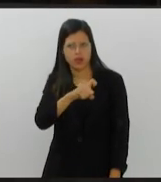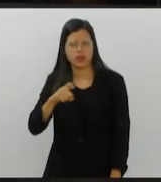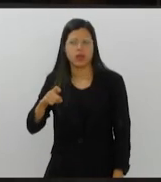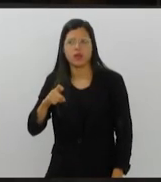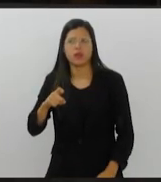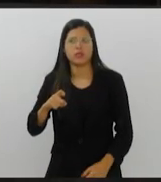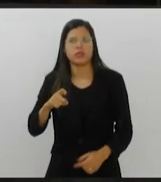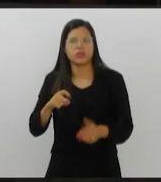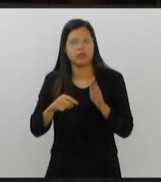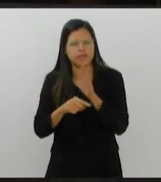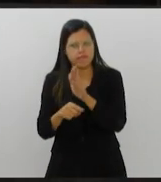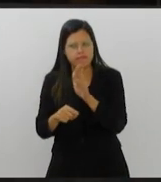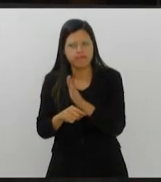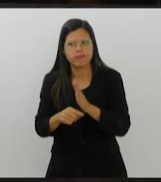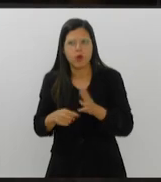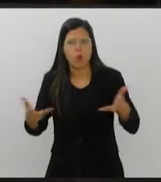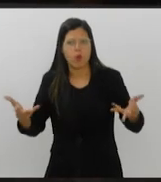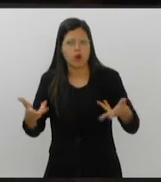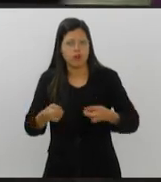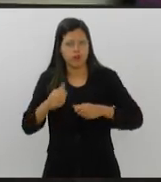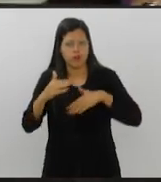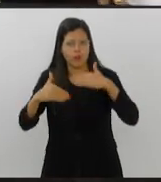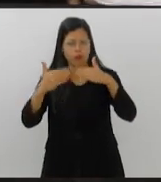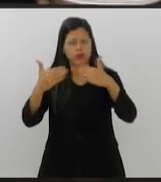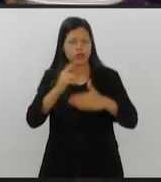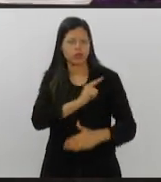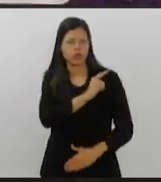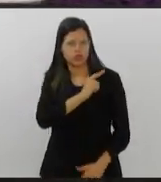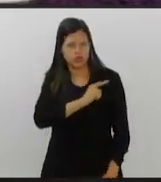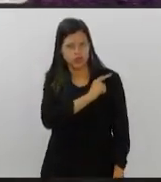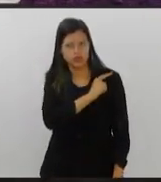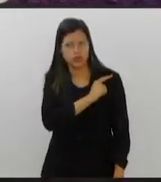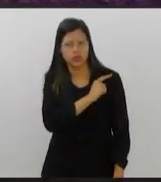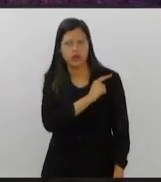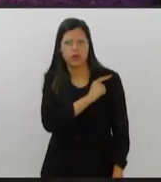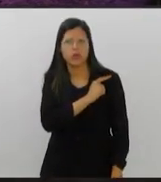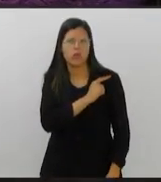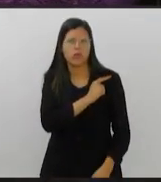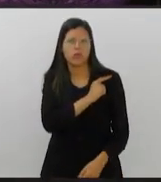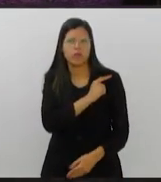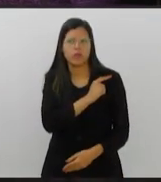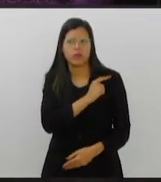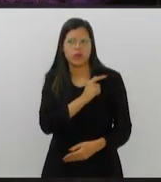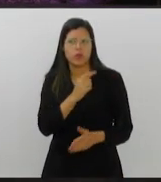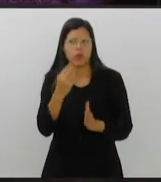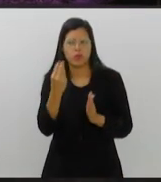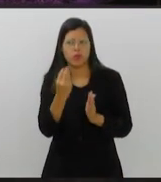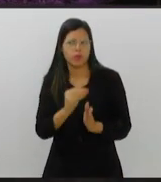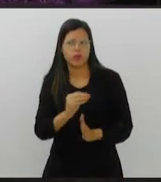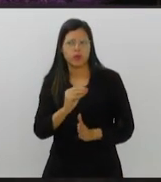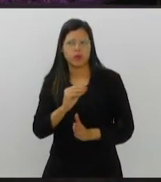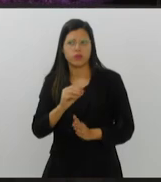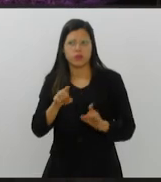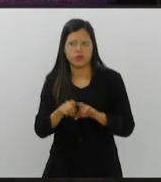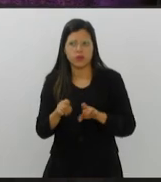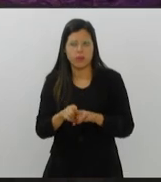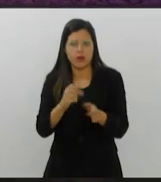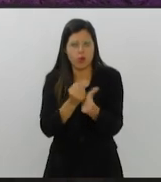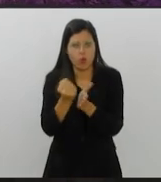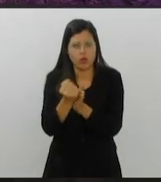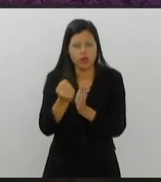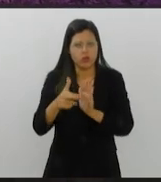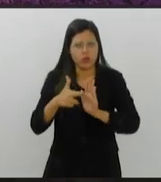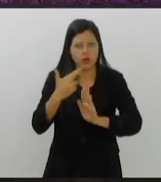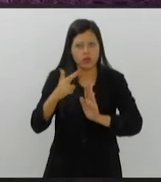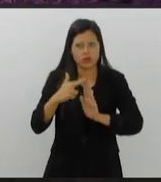significativamente para a qualificação dos processos de gestão, introduzindo a cláusula resolutiva nos contratos públicos